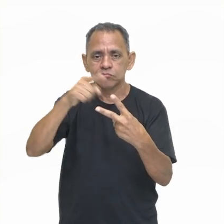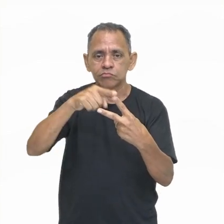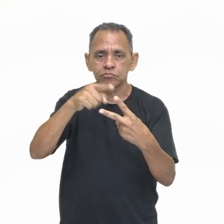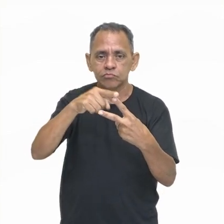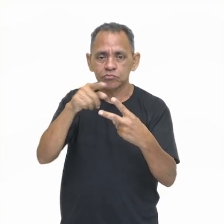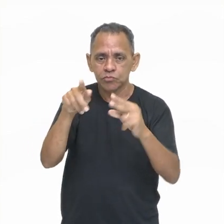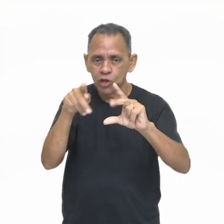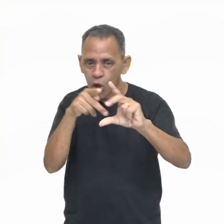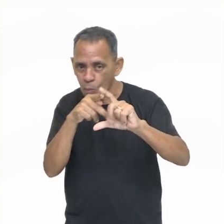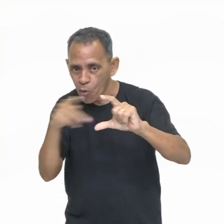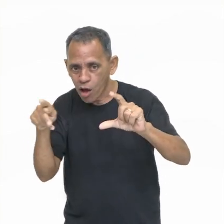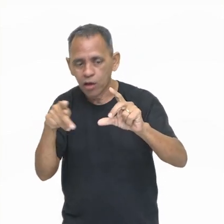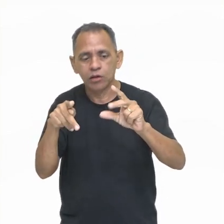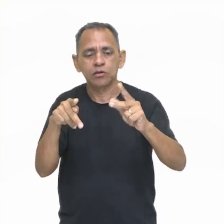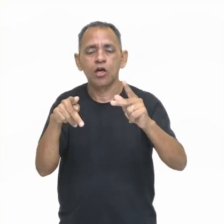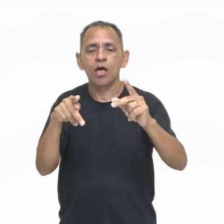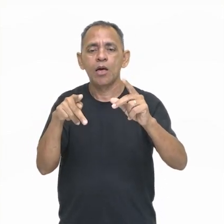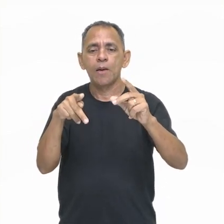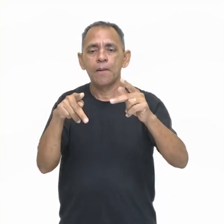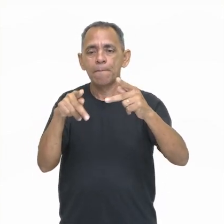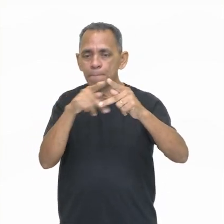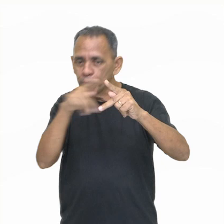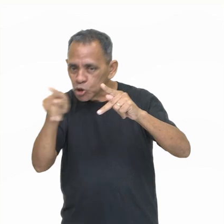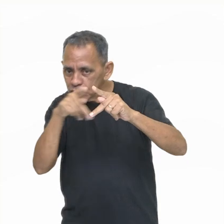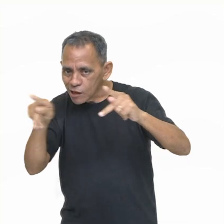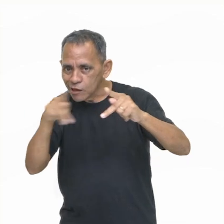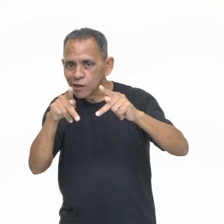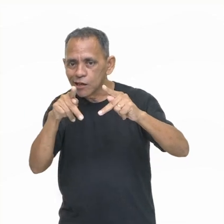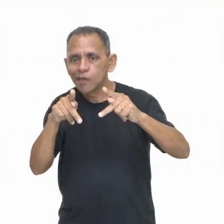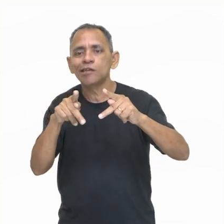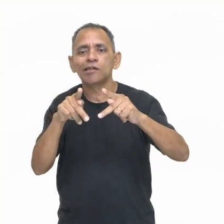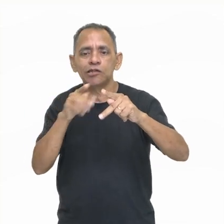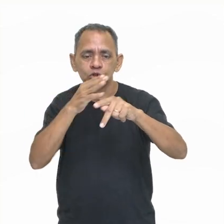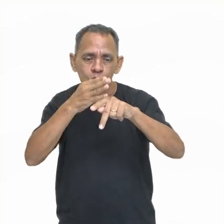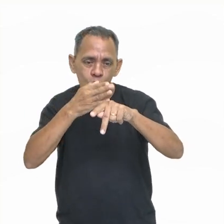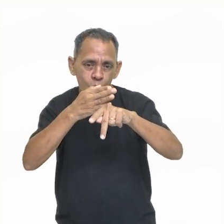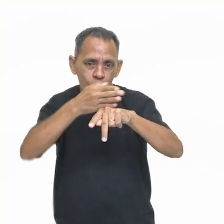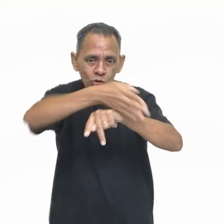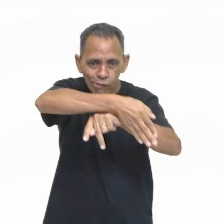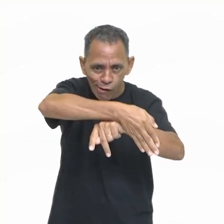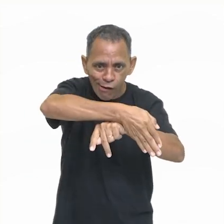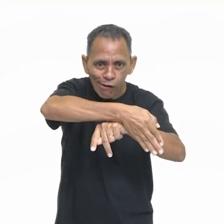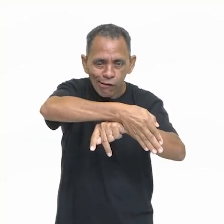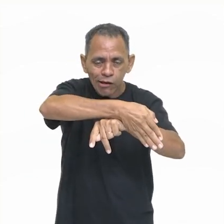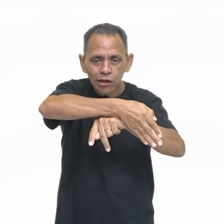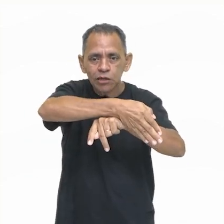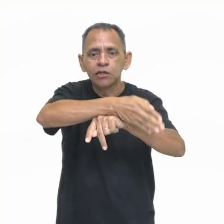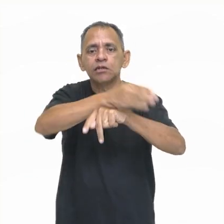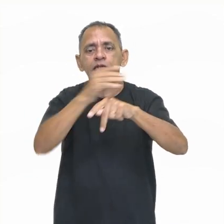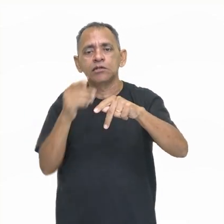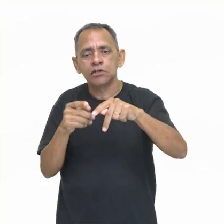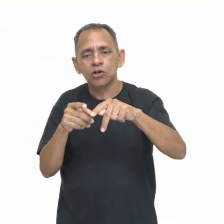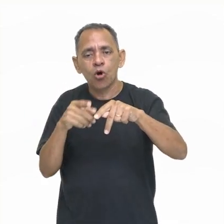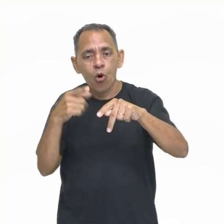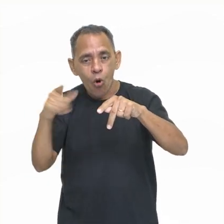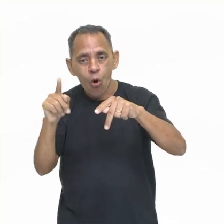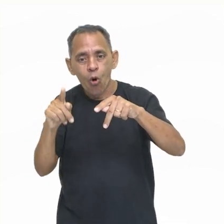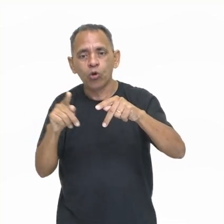proteínas integrais e as proteínas periféricas,